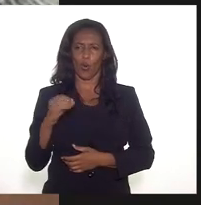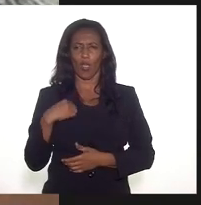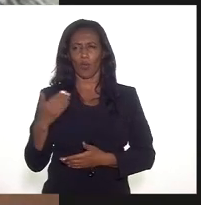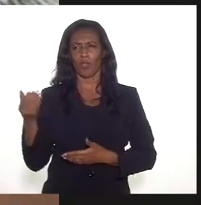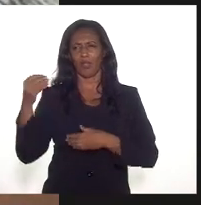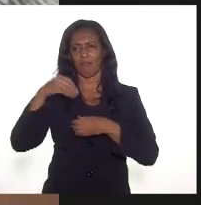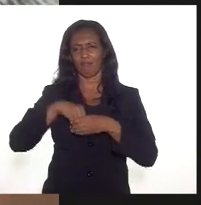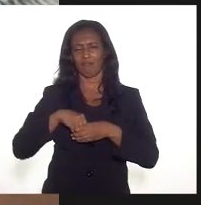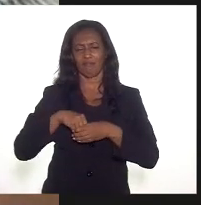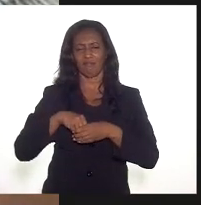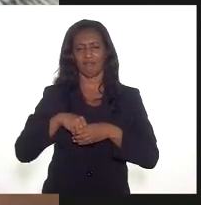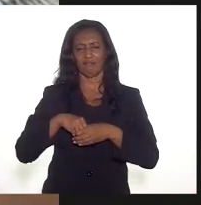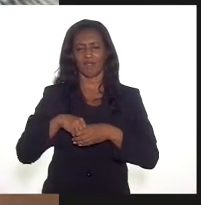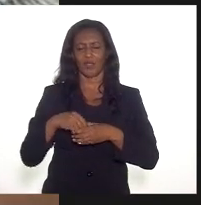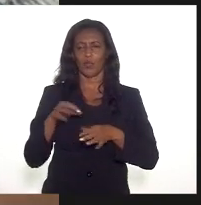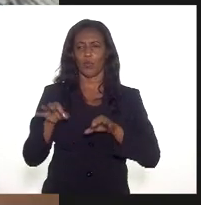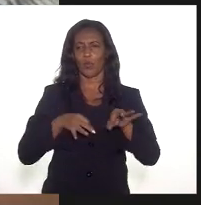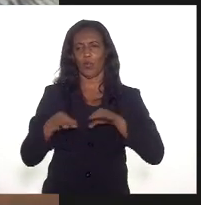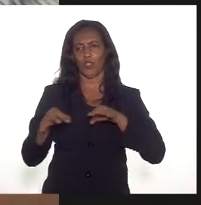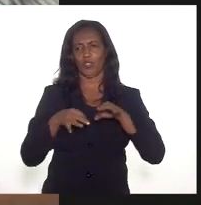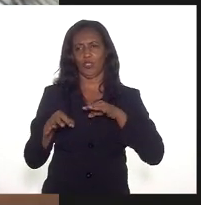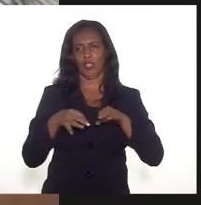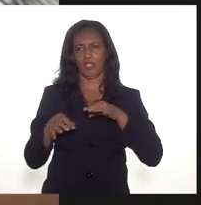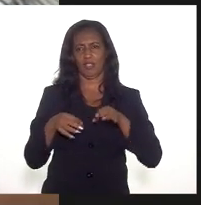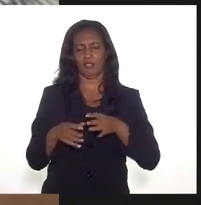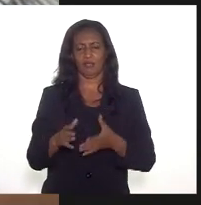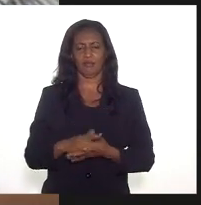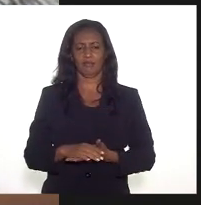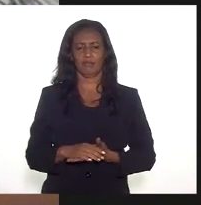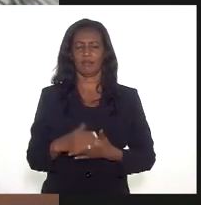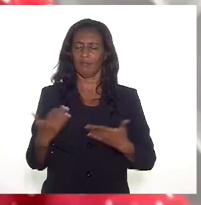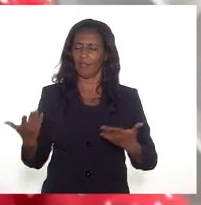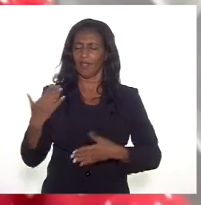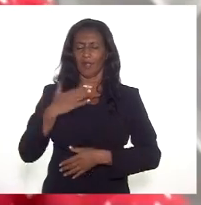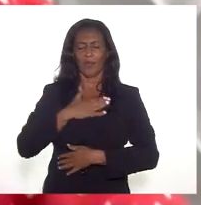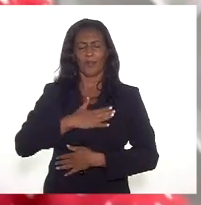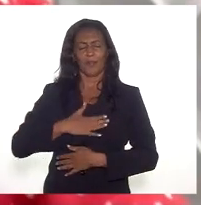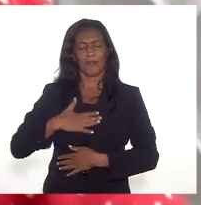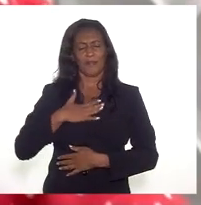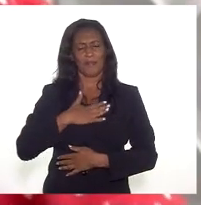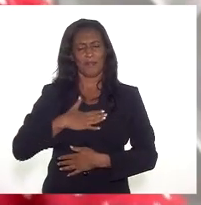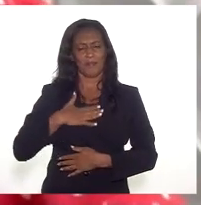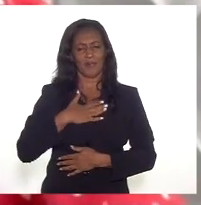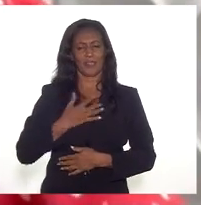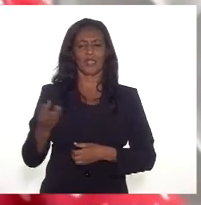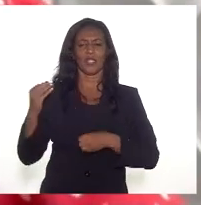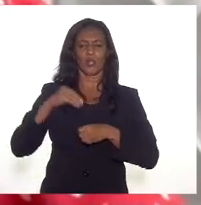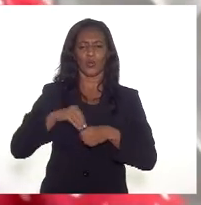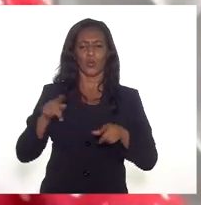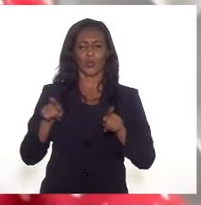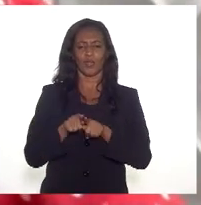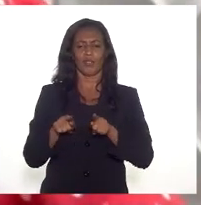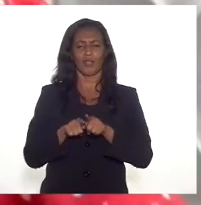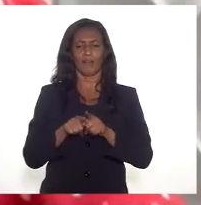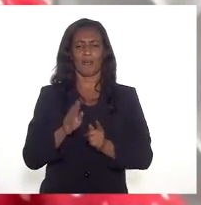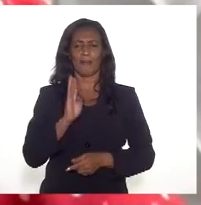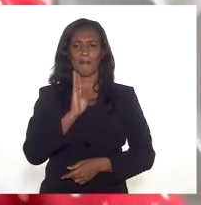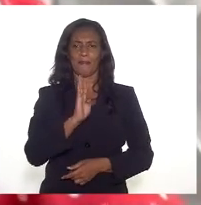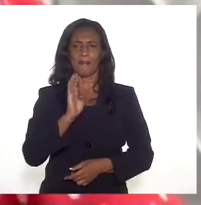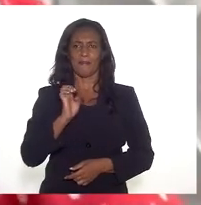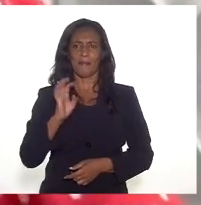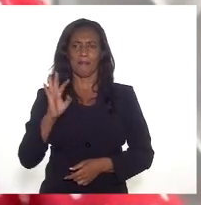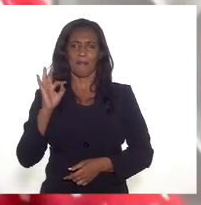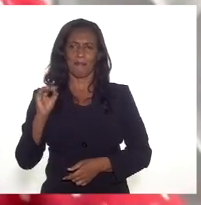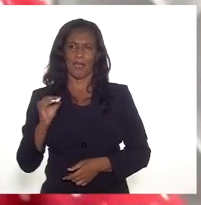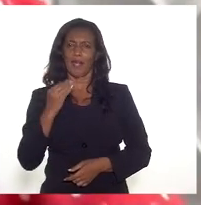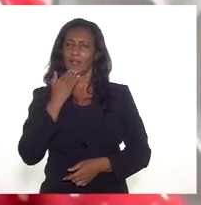desse, como autora desse projeto. Qual? Muito prazer. Quero incluir também o deputado Bebeto, que fez a